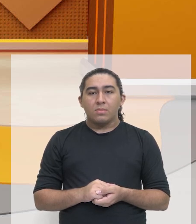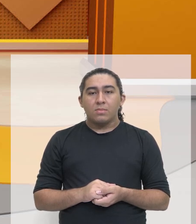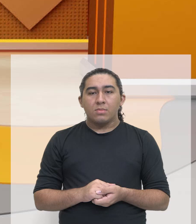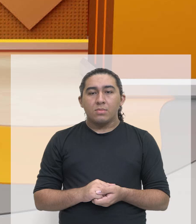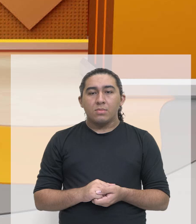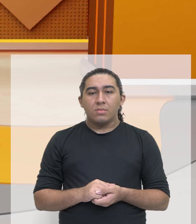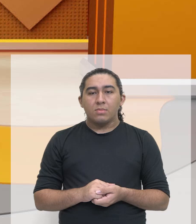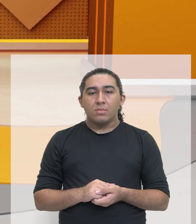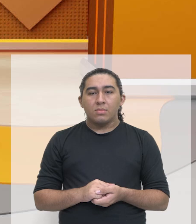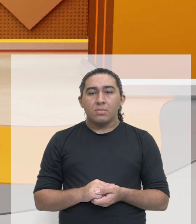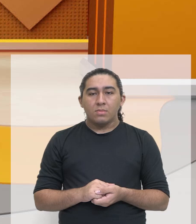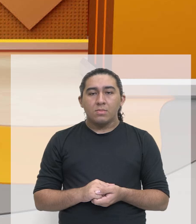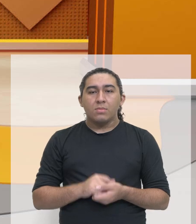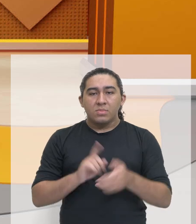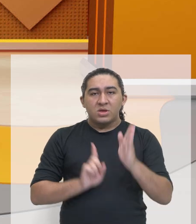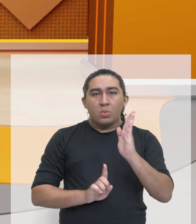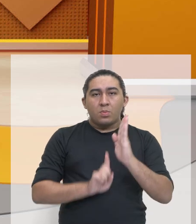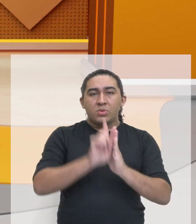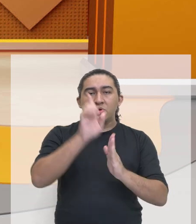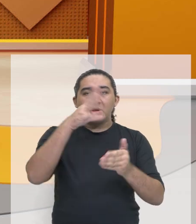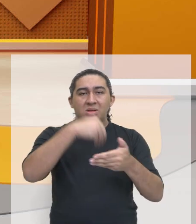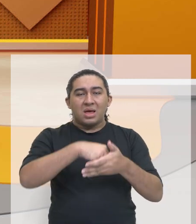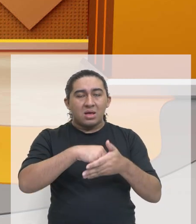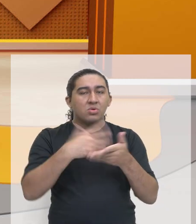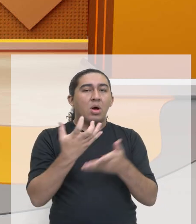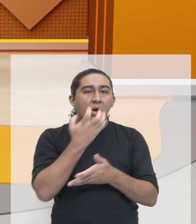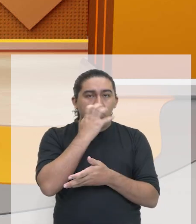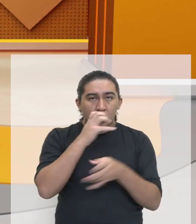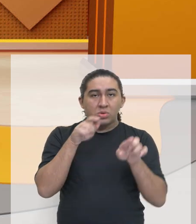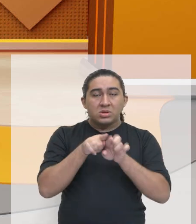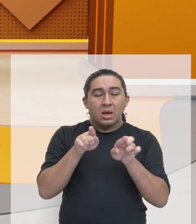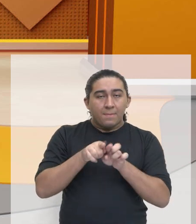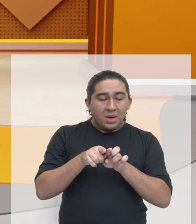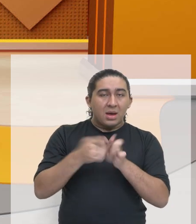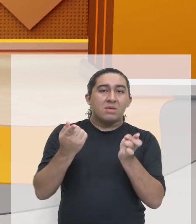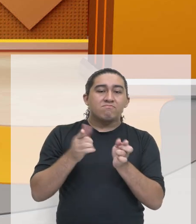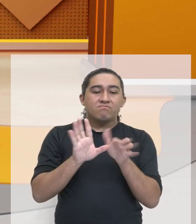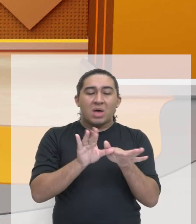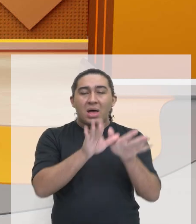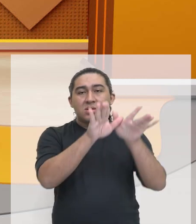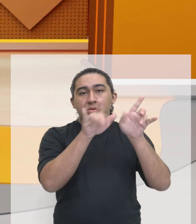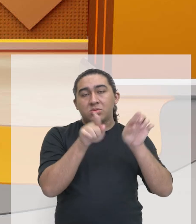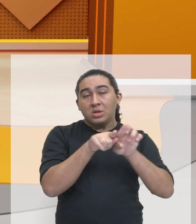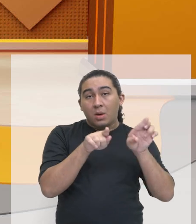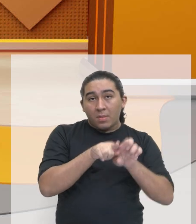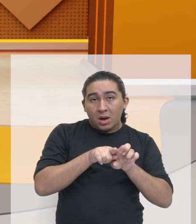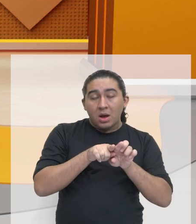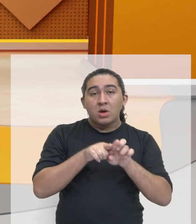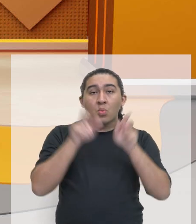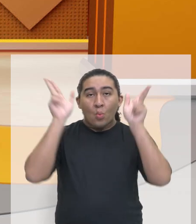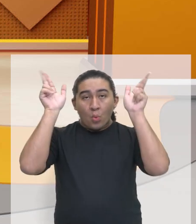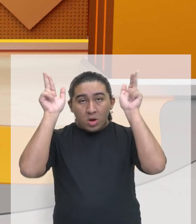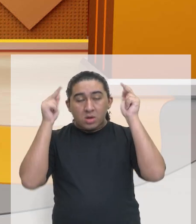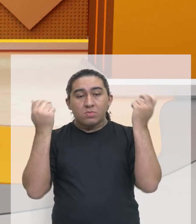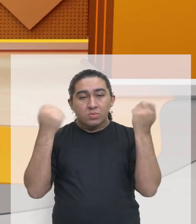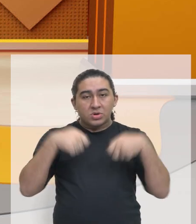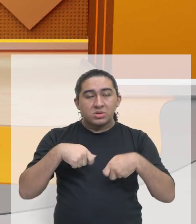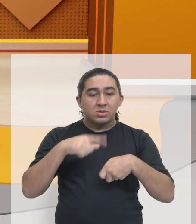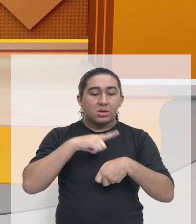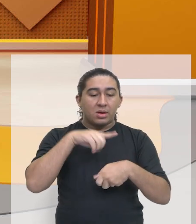de cachorros com pássaros e também um coelho, e por conta de haver ali um problema